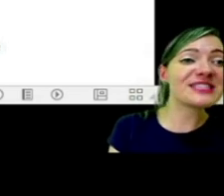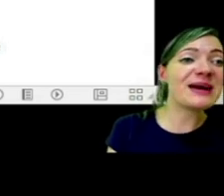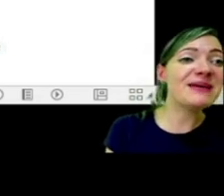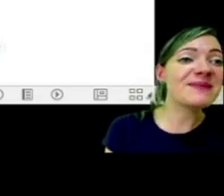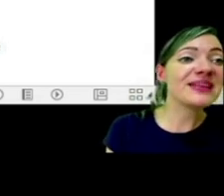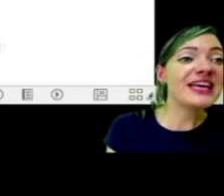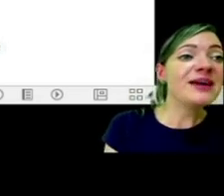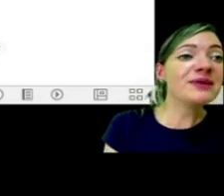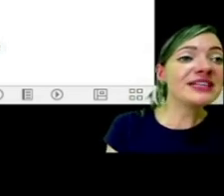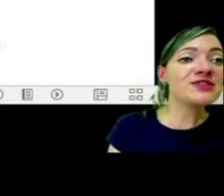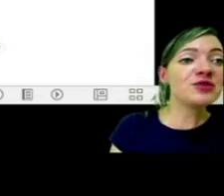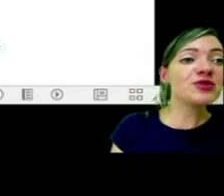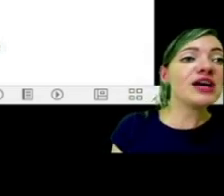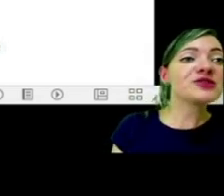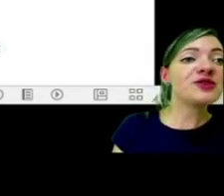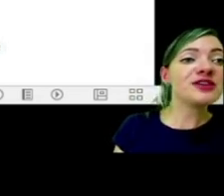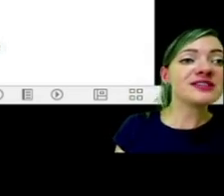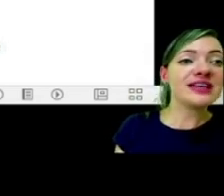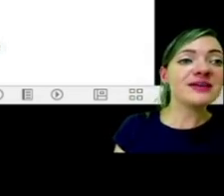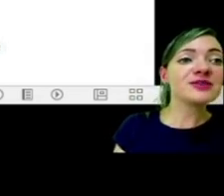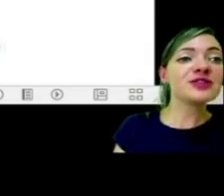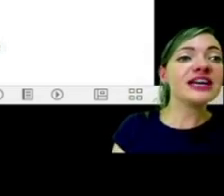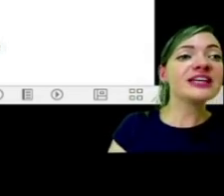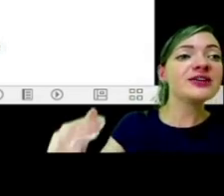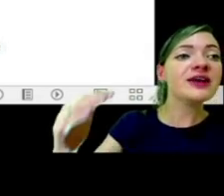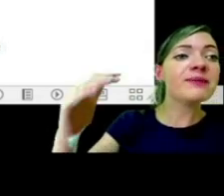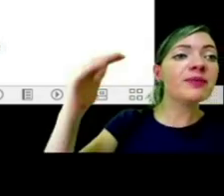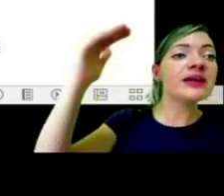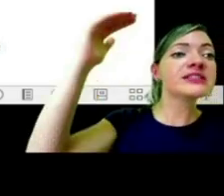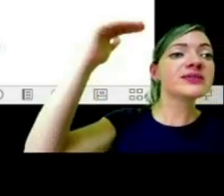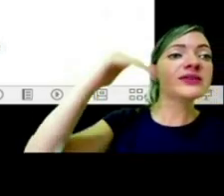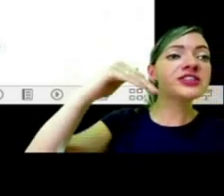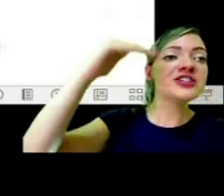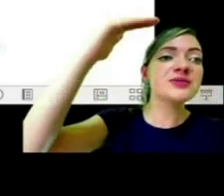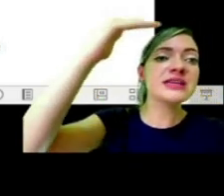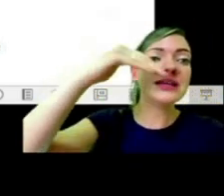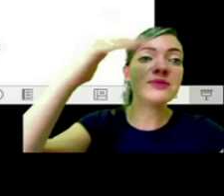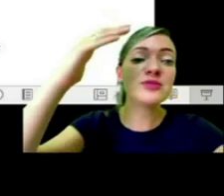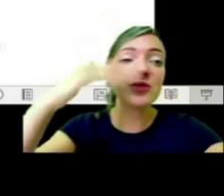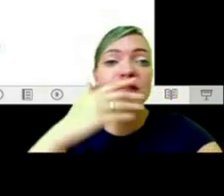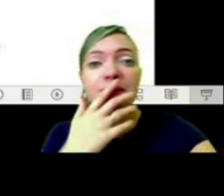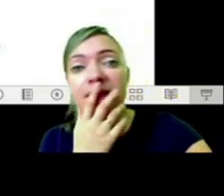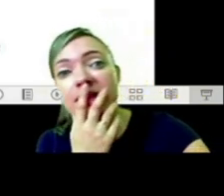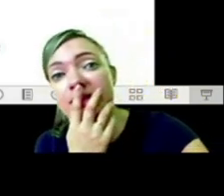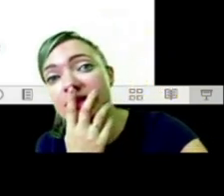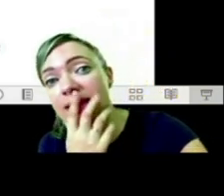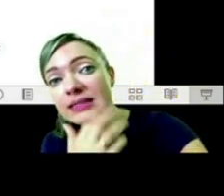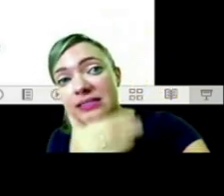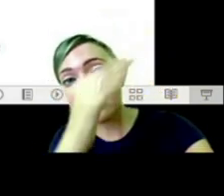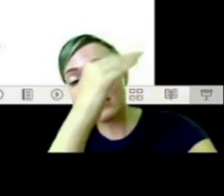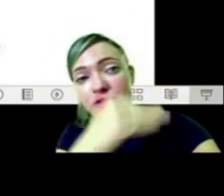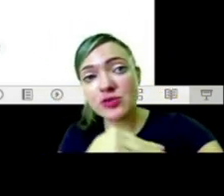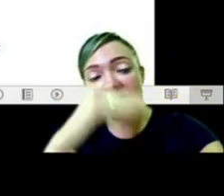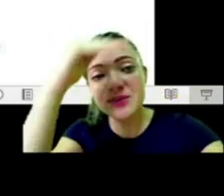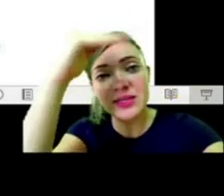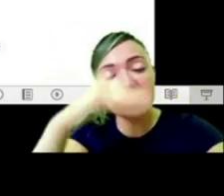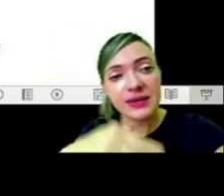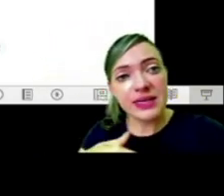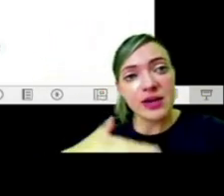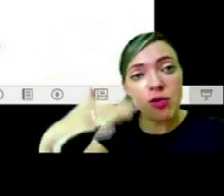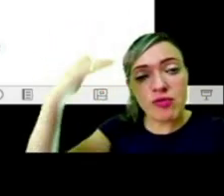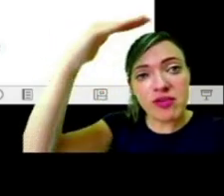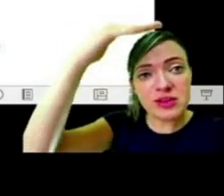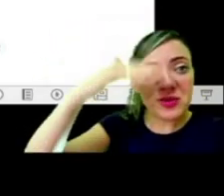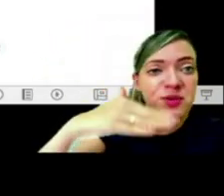a resposta é a B. Porque as flutuações, né, sugerem que a população não atingiu o equilíbrio nos 12 meses. Ela ainda está se ajustando